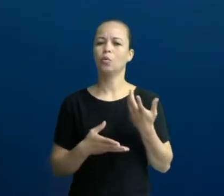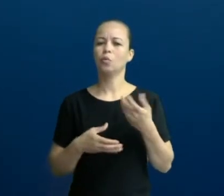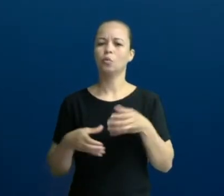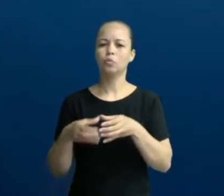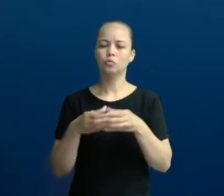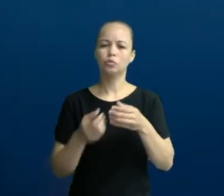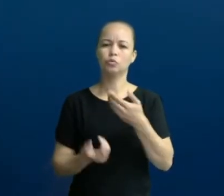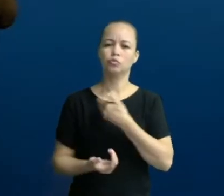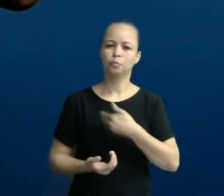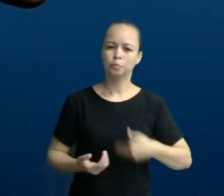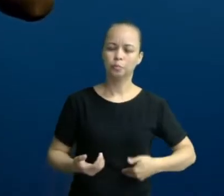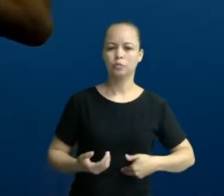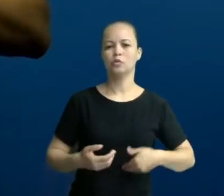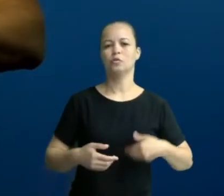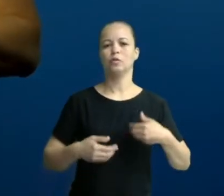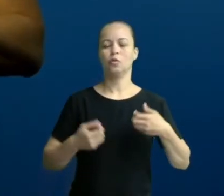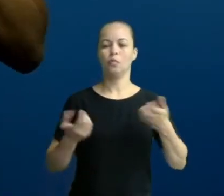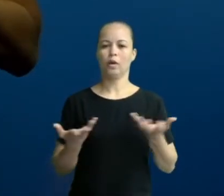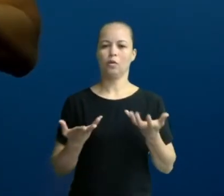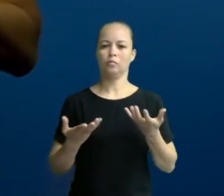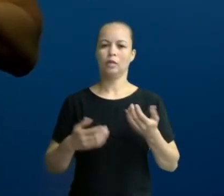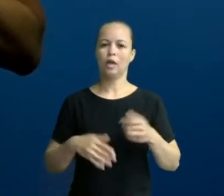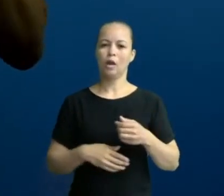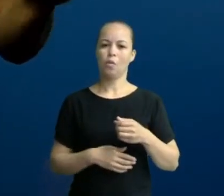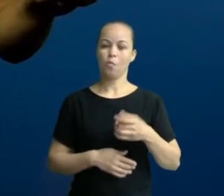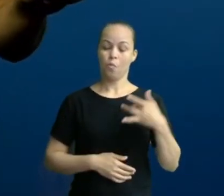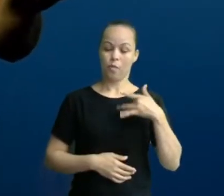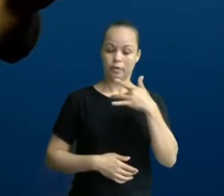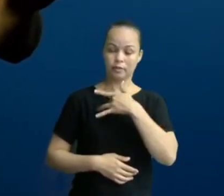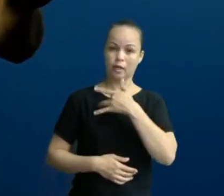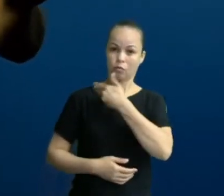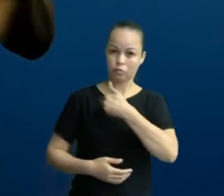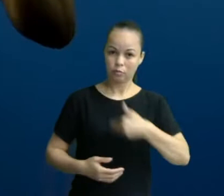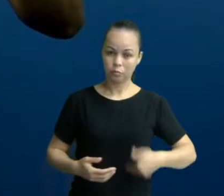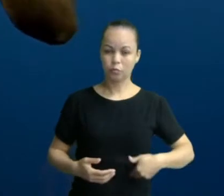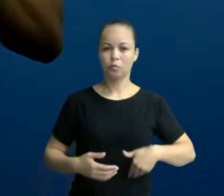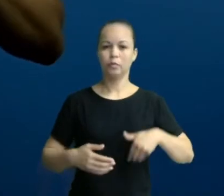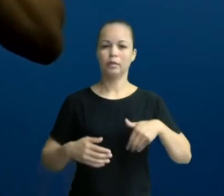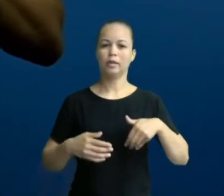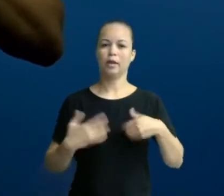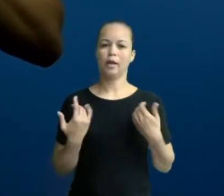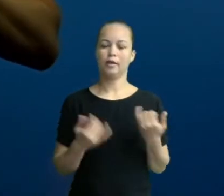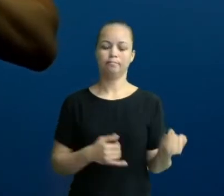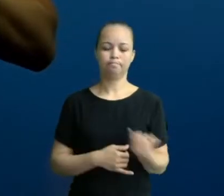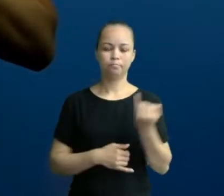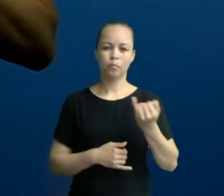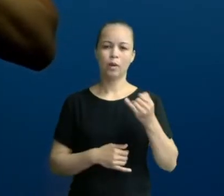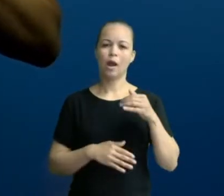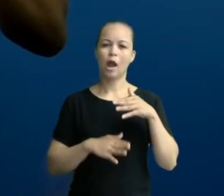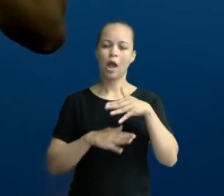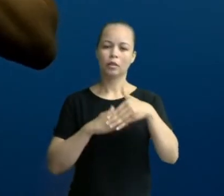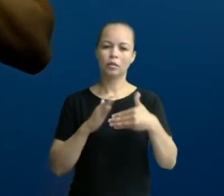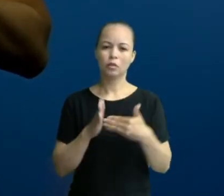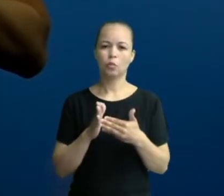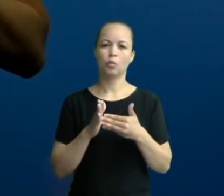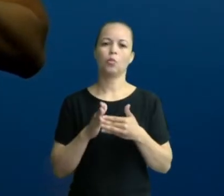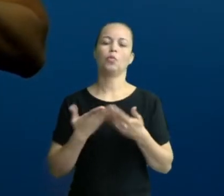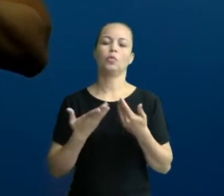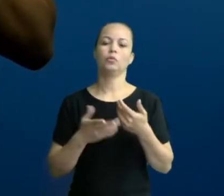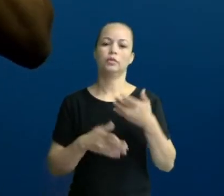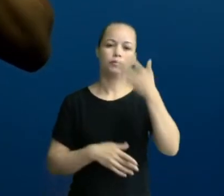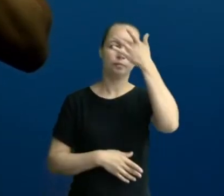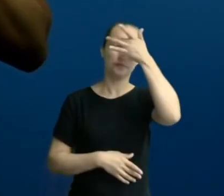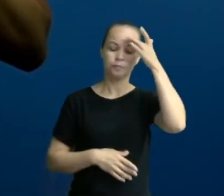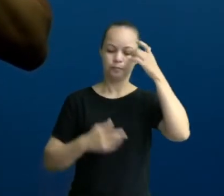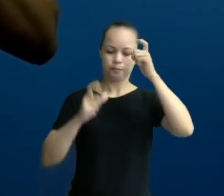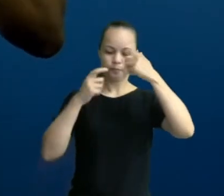para promover uma saúde pública digna para todo cidadão. Ter saúde de qualidade é uma forma também